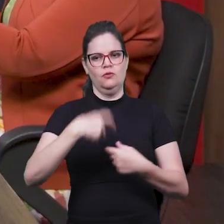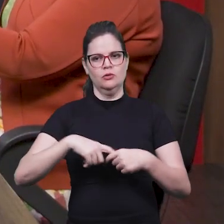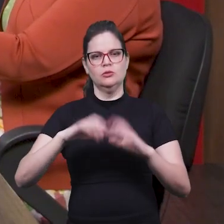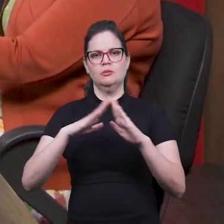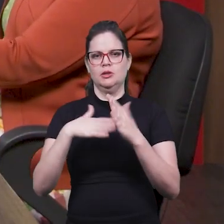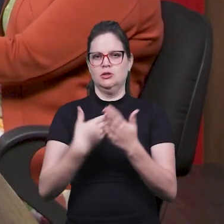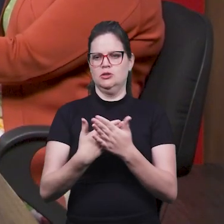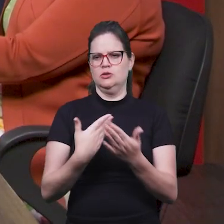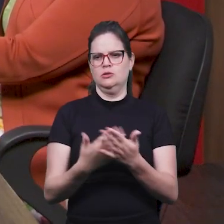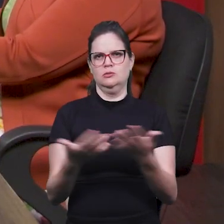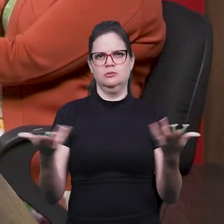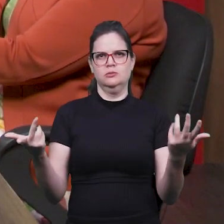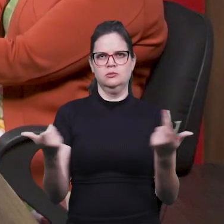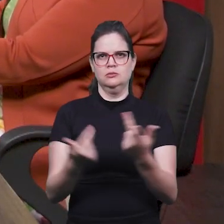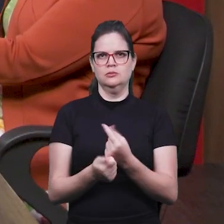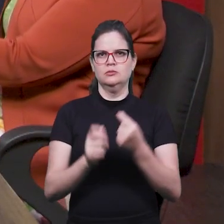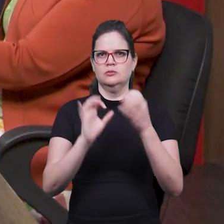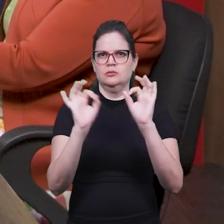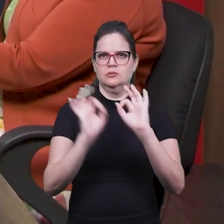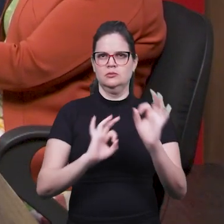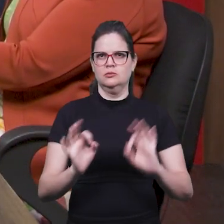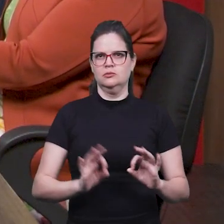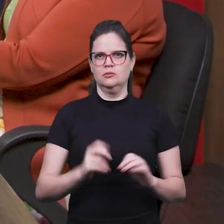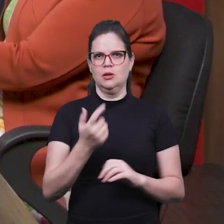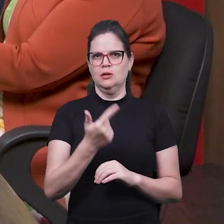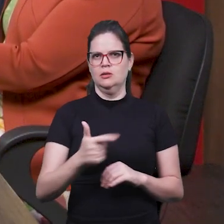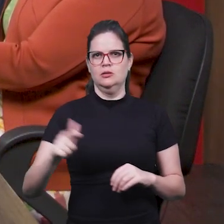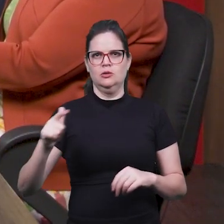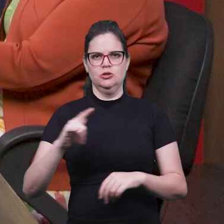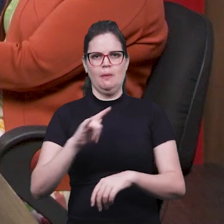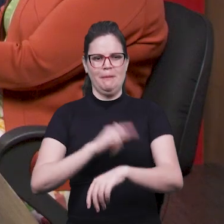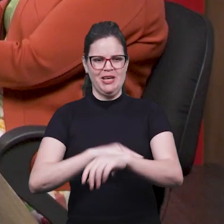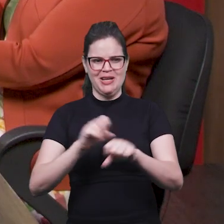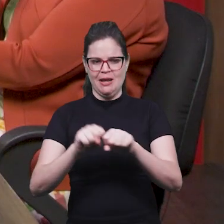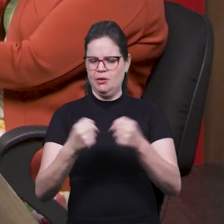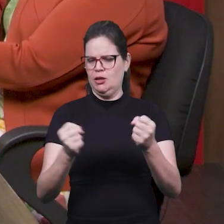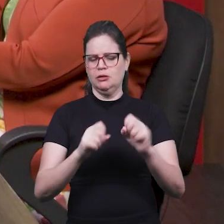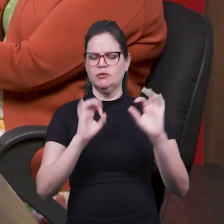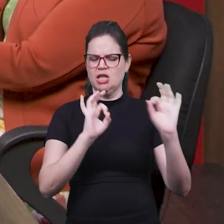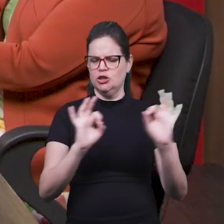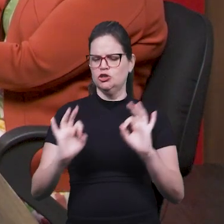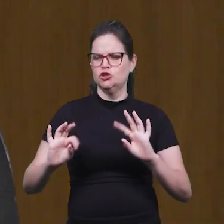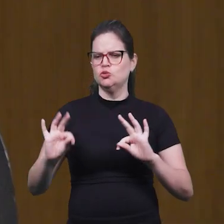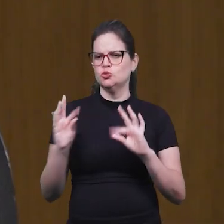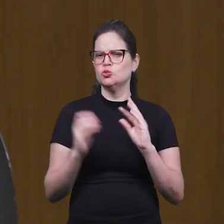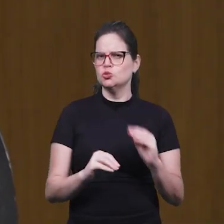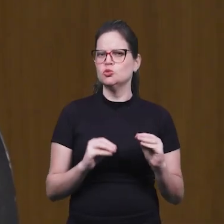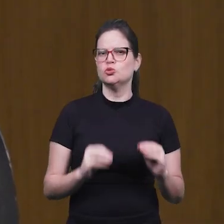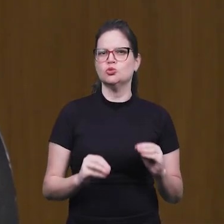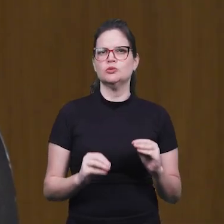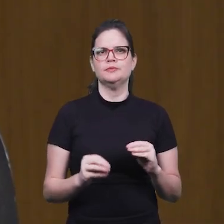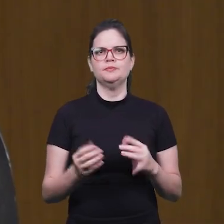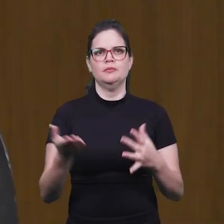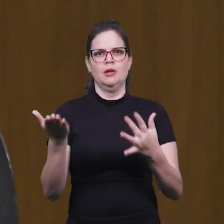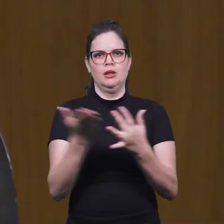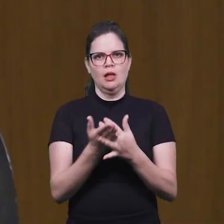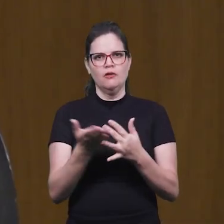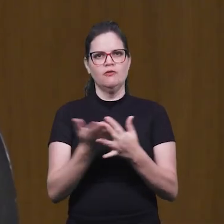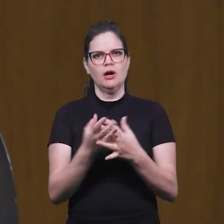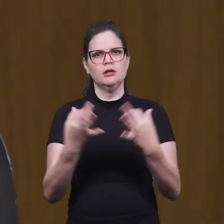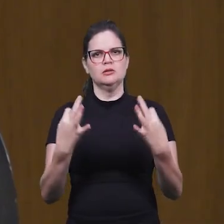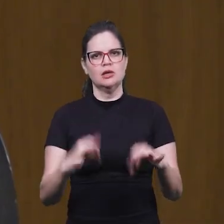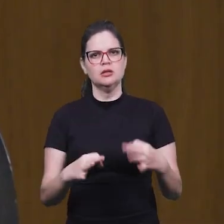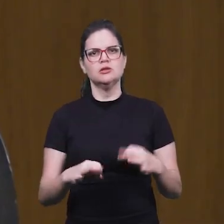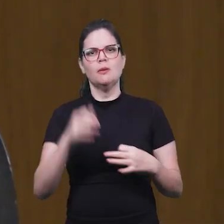maravilhosa e não tinha mais banheiro quebrado, de intervalo em intervalo as moças limpavam,